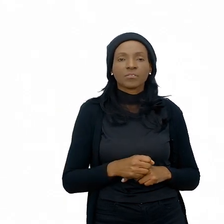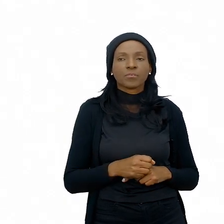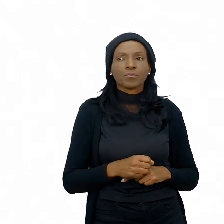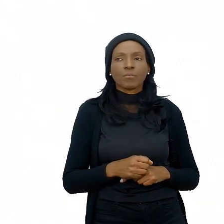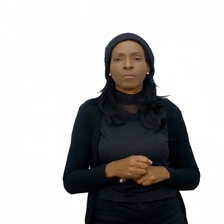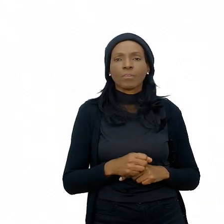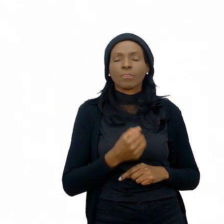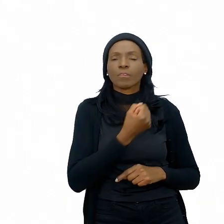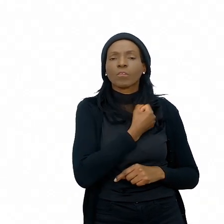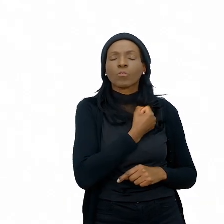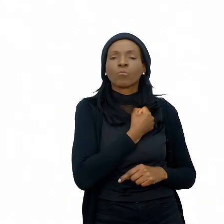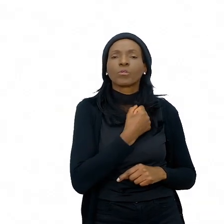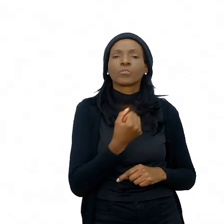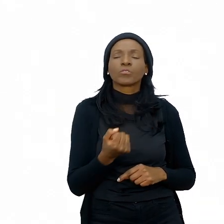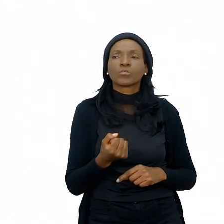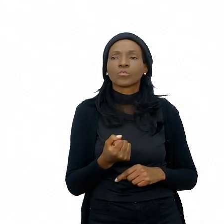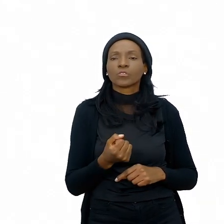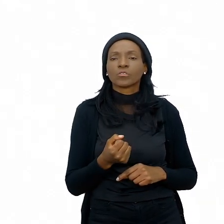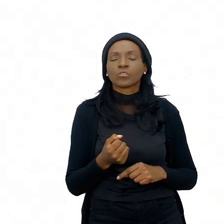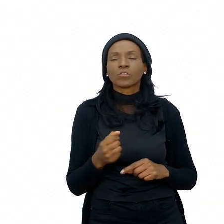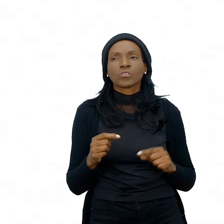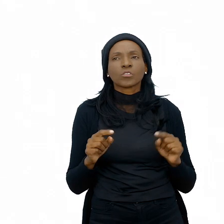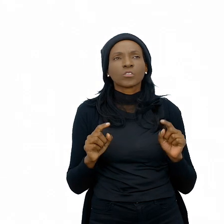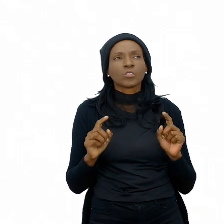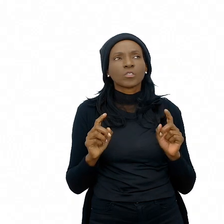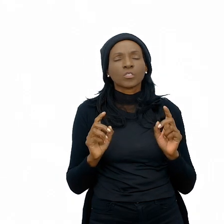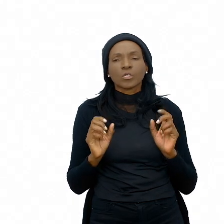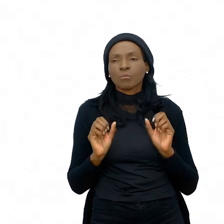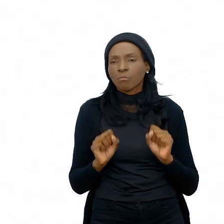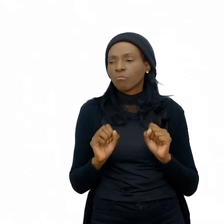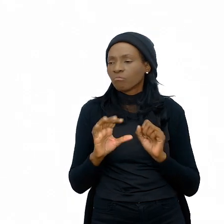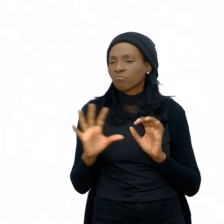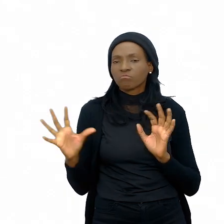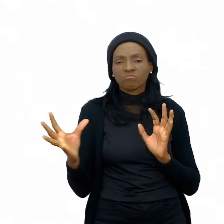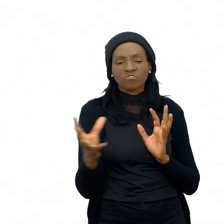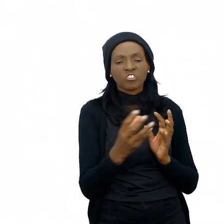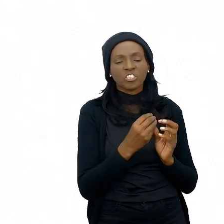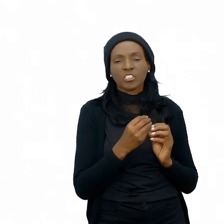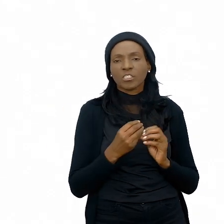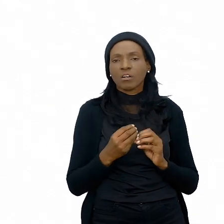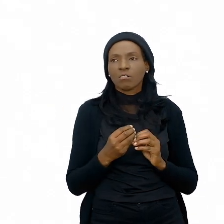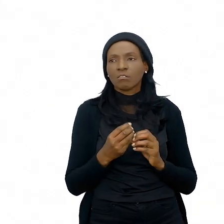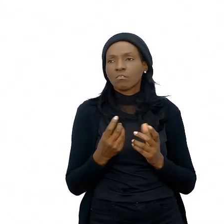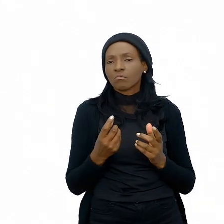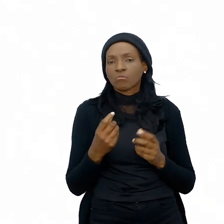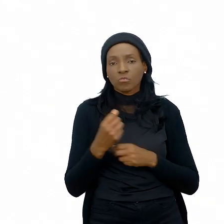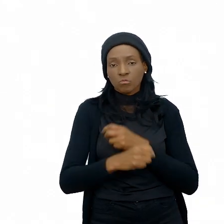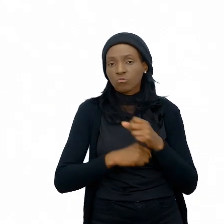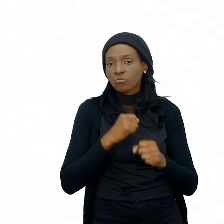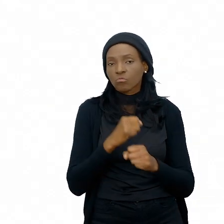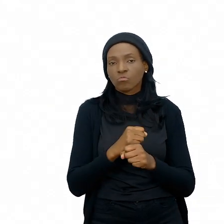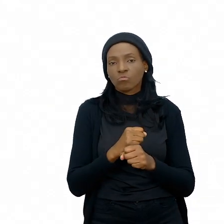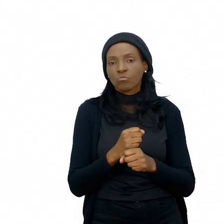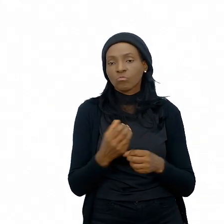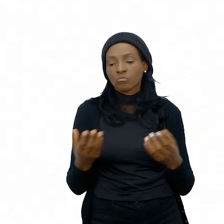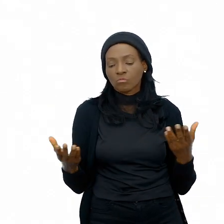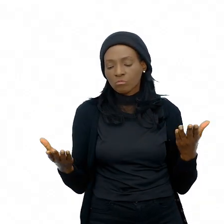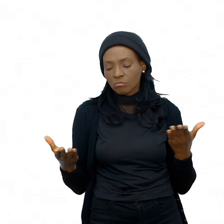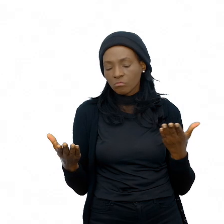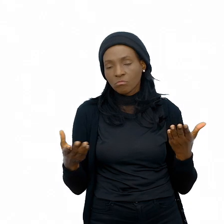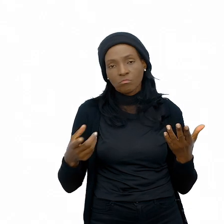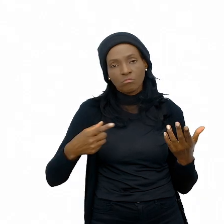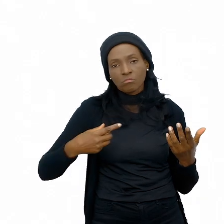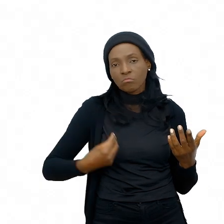que permitem uma generalização. Um deles pode ser o ano em que estamos, que permite